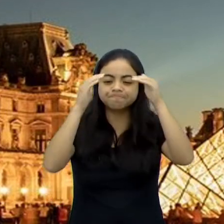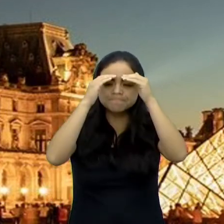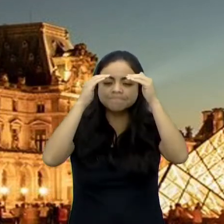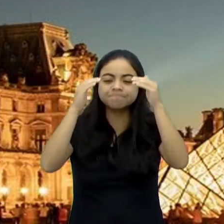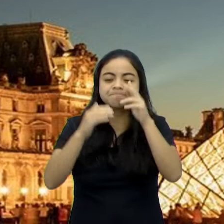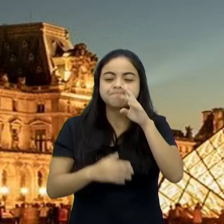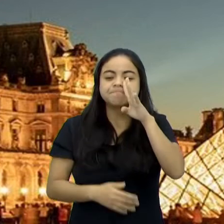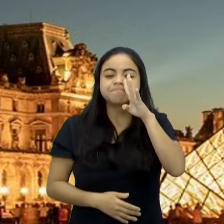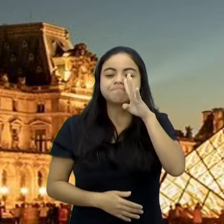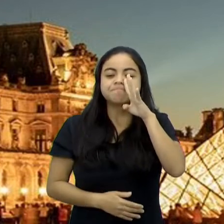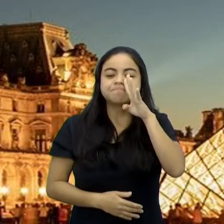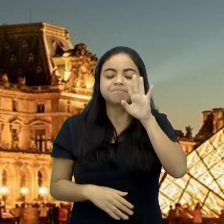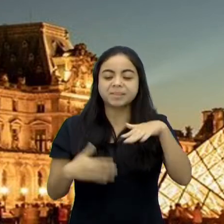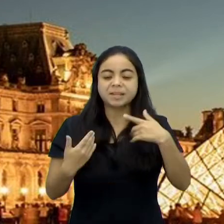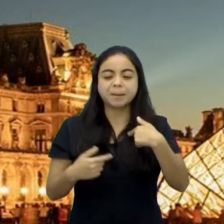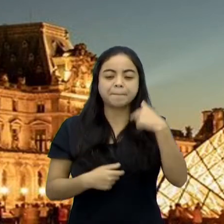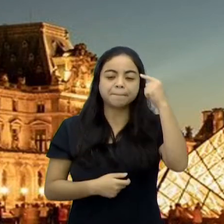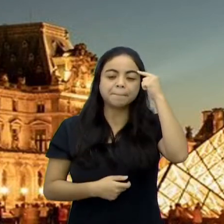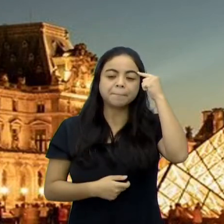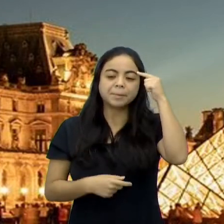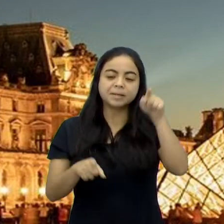contempla, né, quando a gente busca realmente...